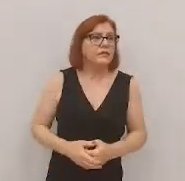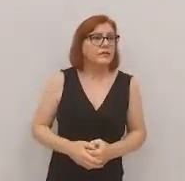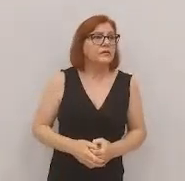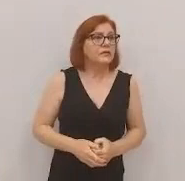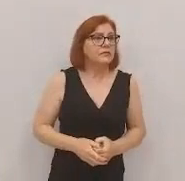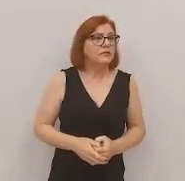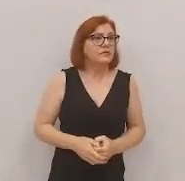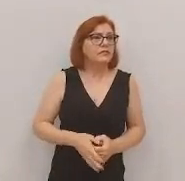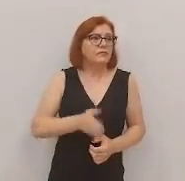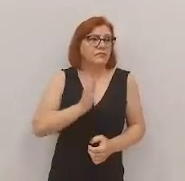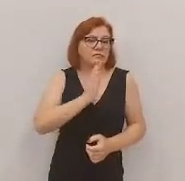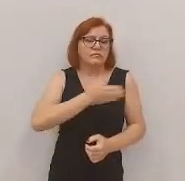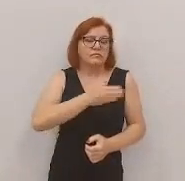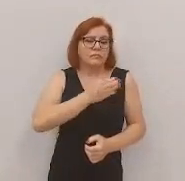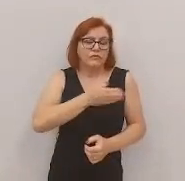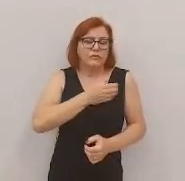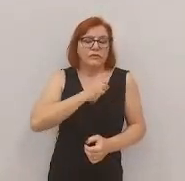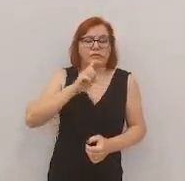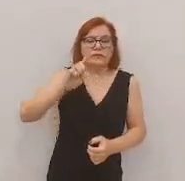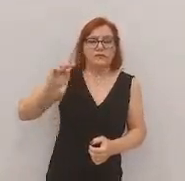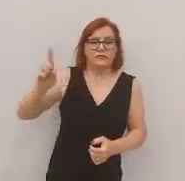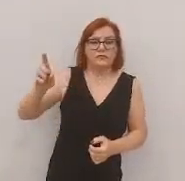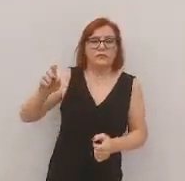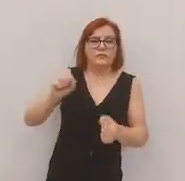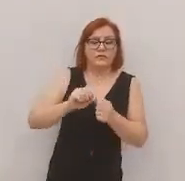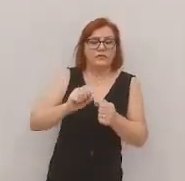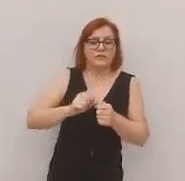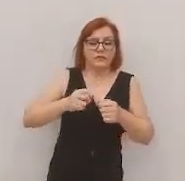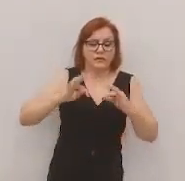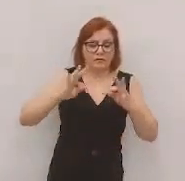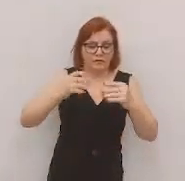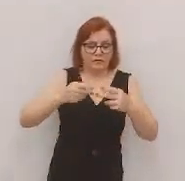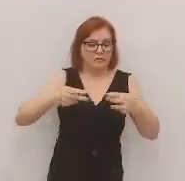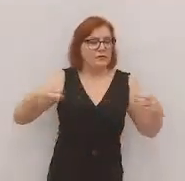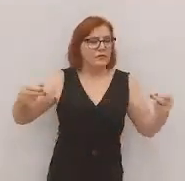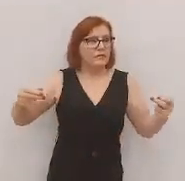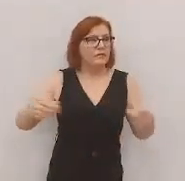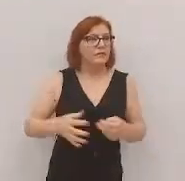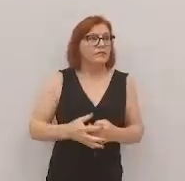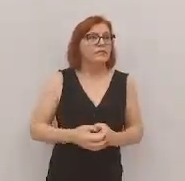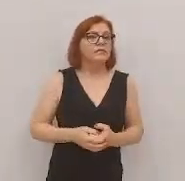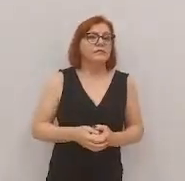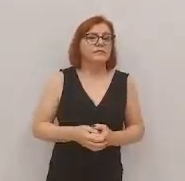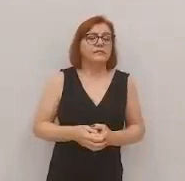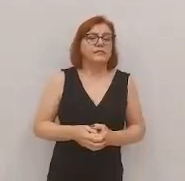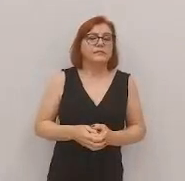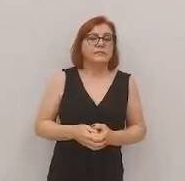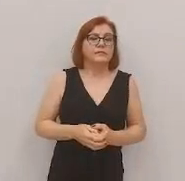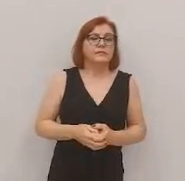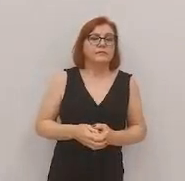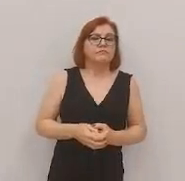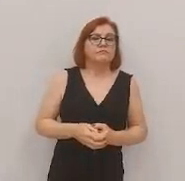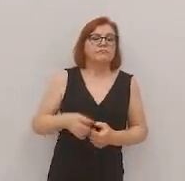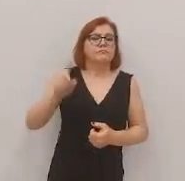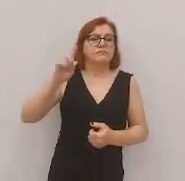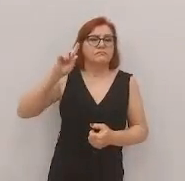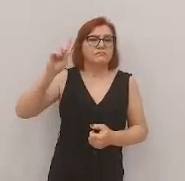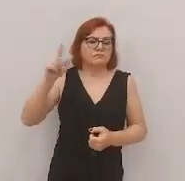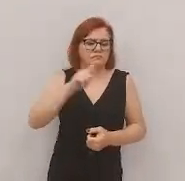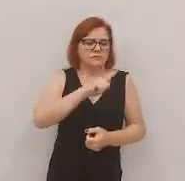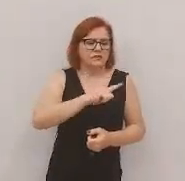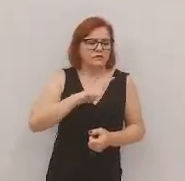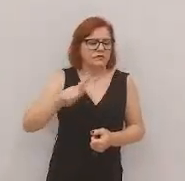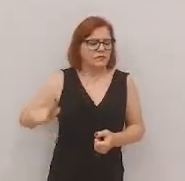gerações. Amém. Então, de geração, de eternidade a eternidade, Deus está no controle. E aquele que